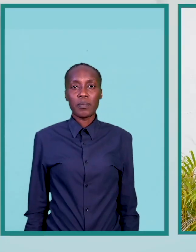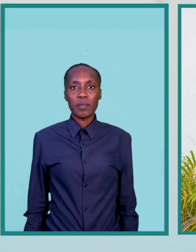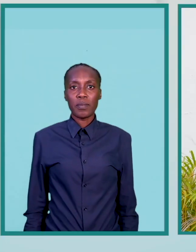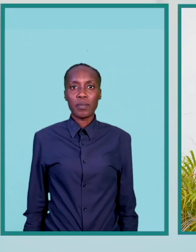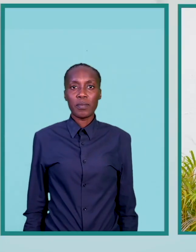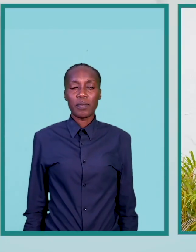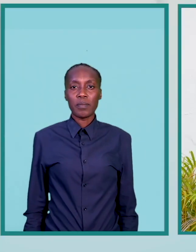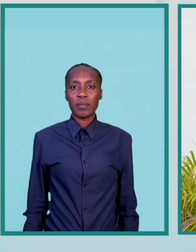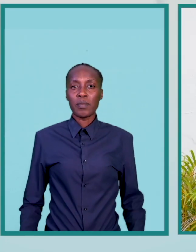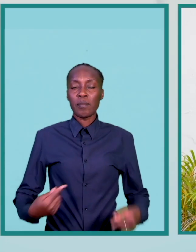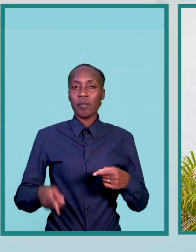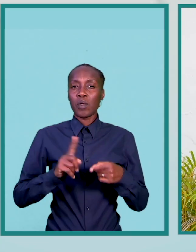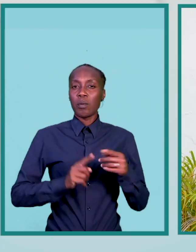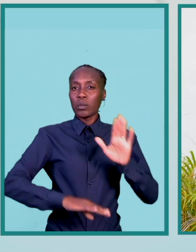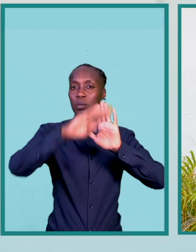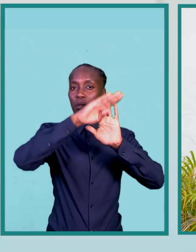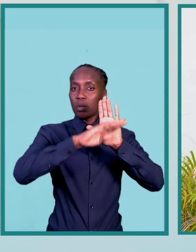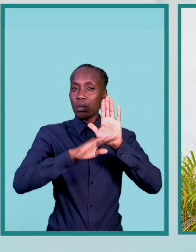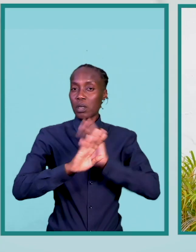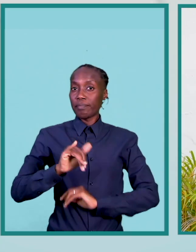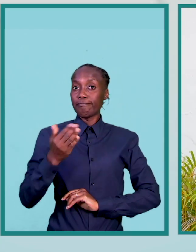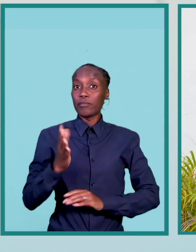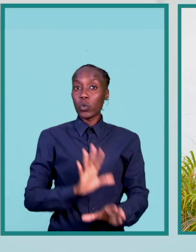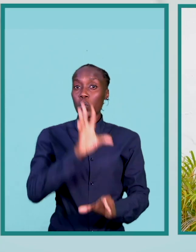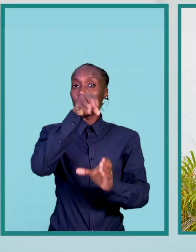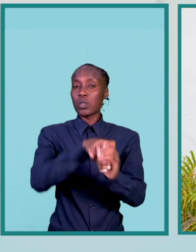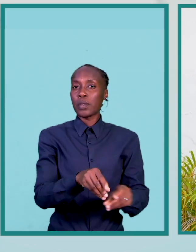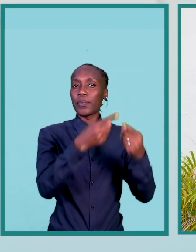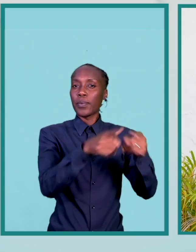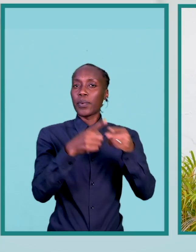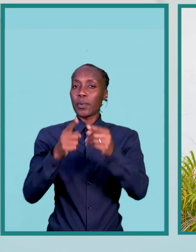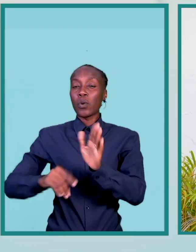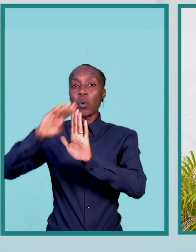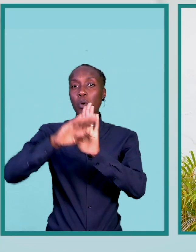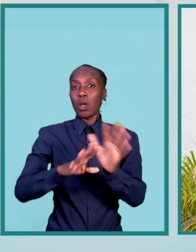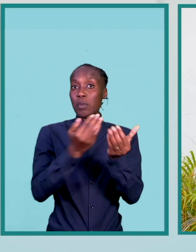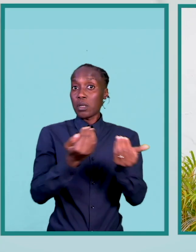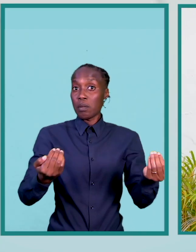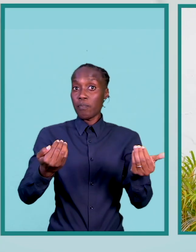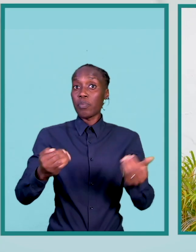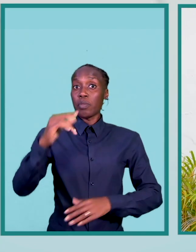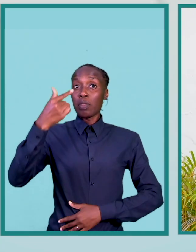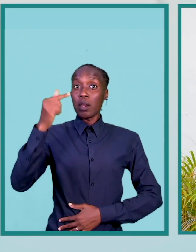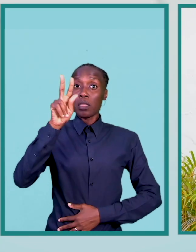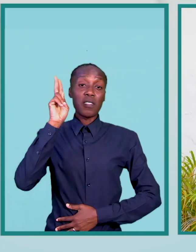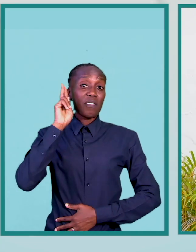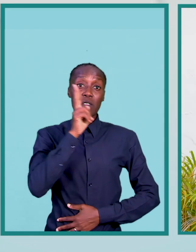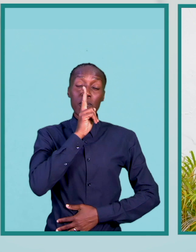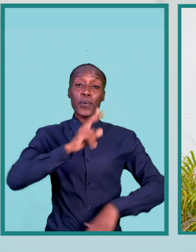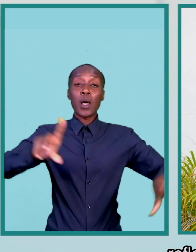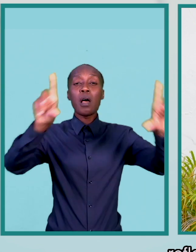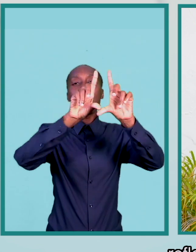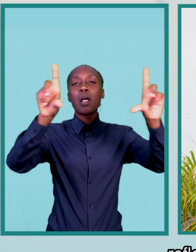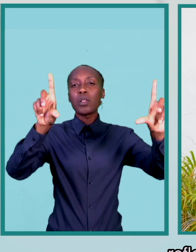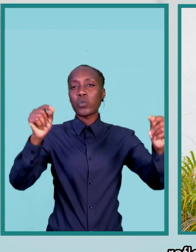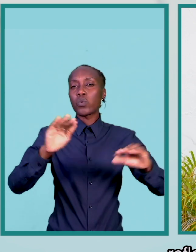Olá, amiguinhos e amiguinhas, estamos de volta a mais uma edição do programa Diversidade e Inclusão, o programa infantil da TV Surdo que tem como